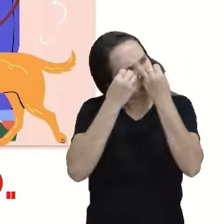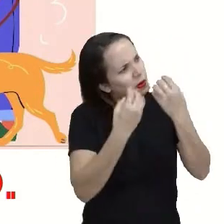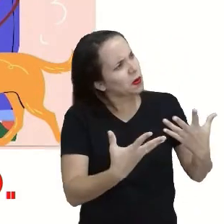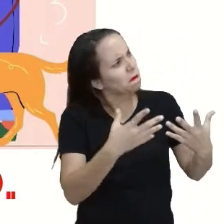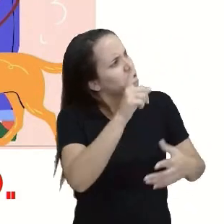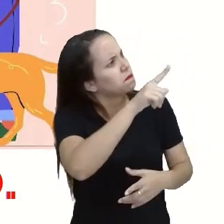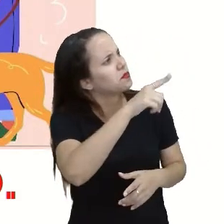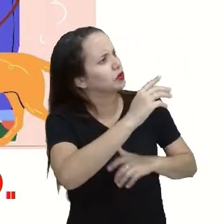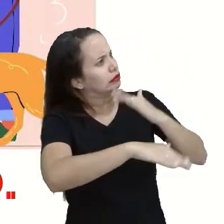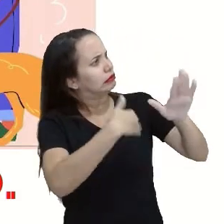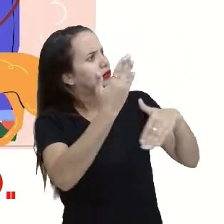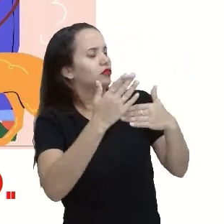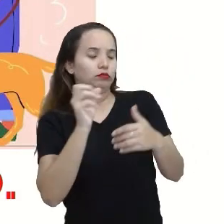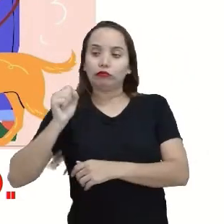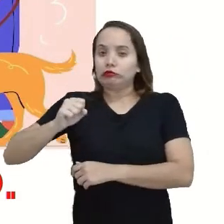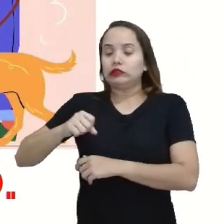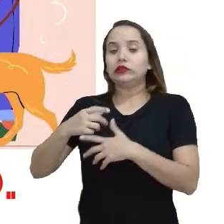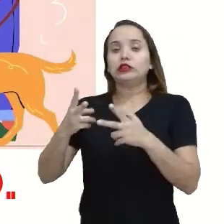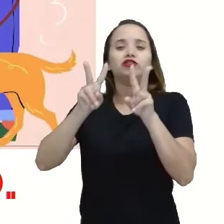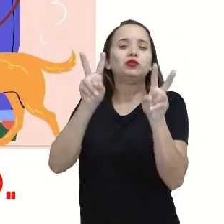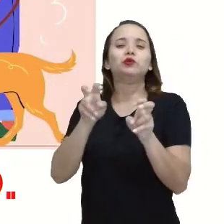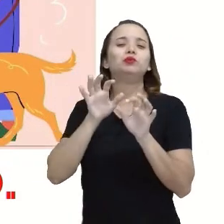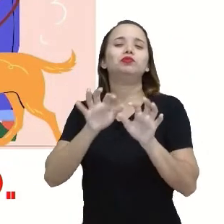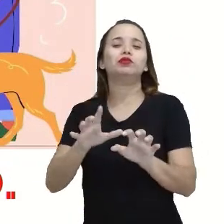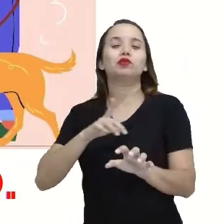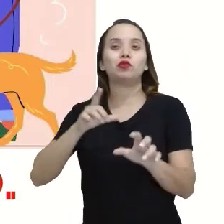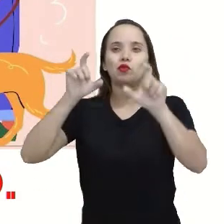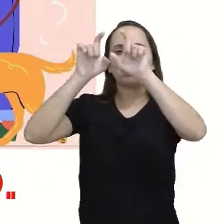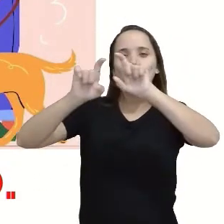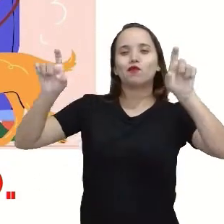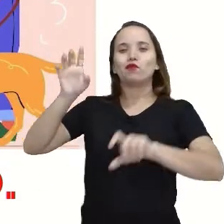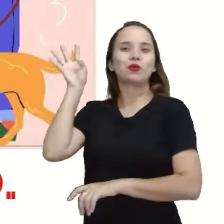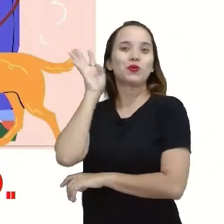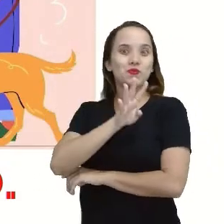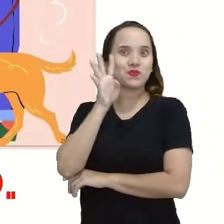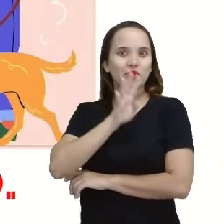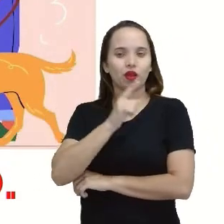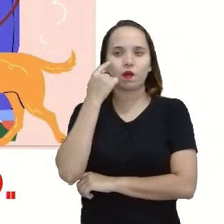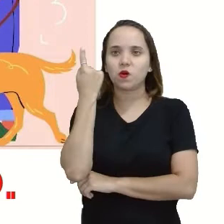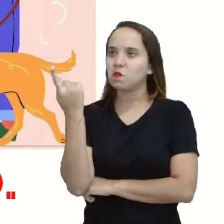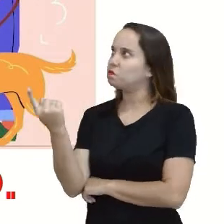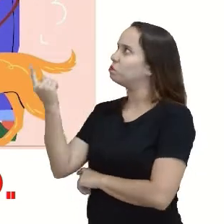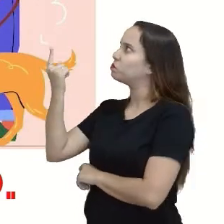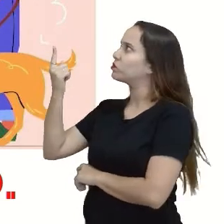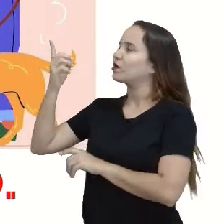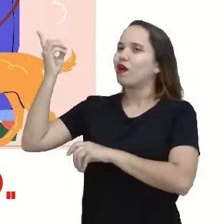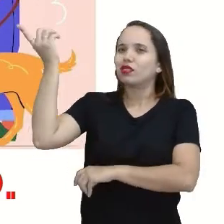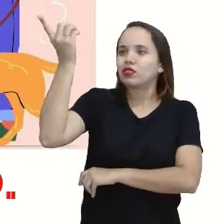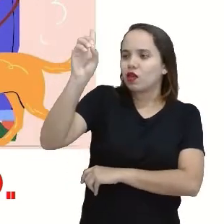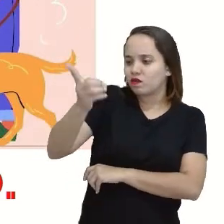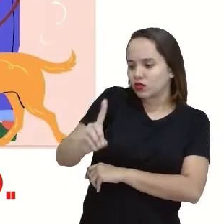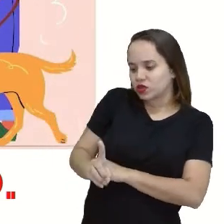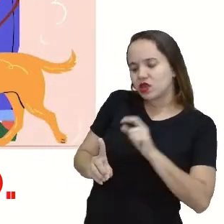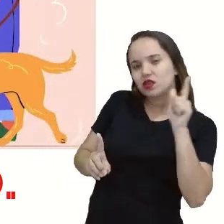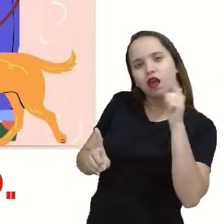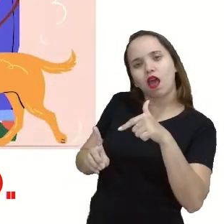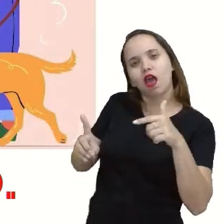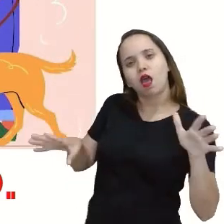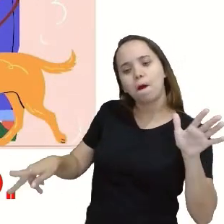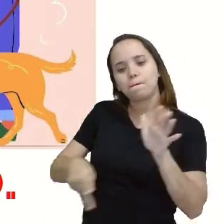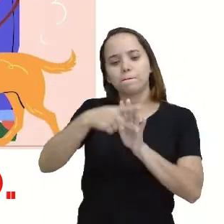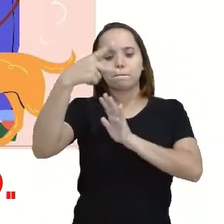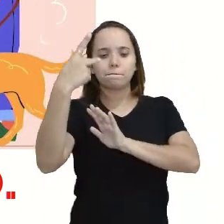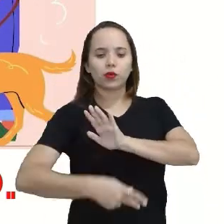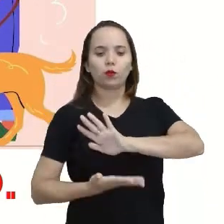E falando sobre isso, a gente tem essa frase que é massa, né? A deficiência está no preconceito. Ou